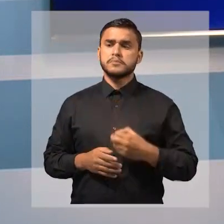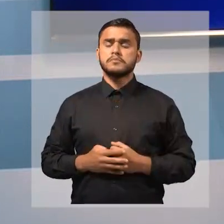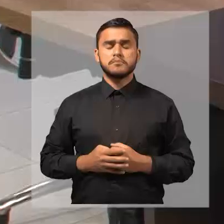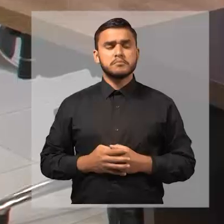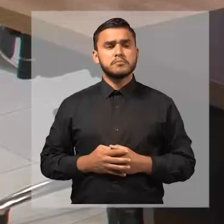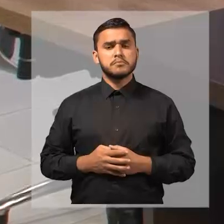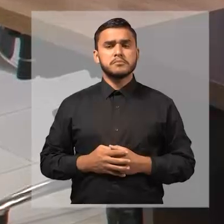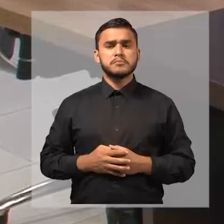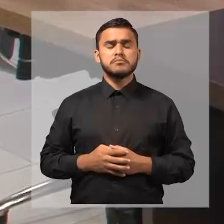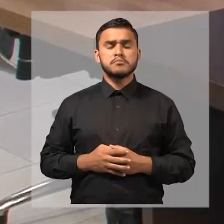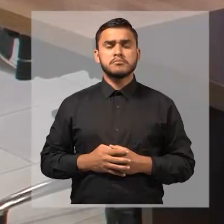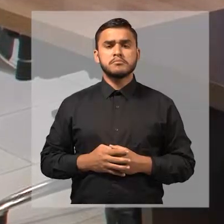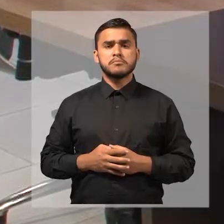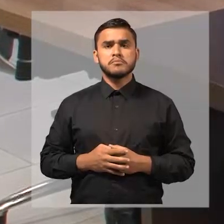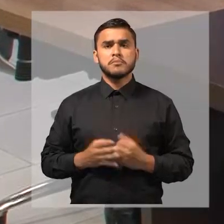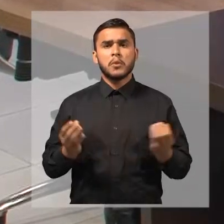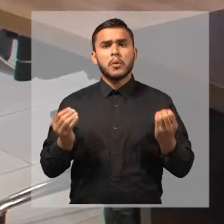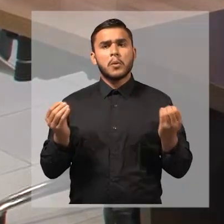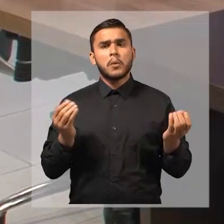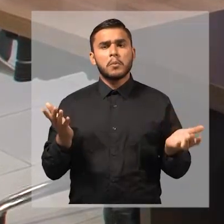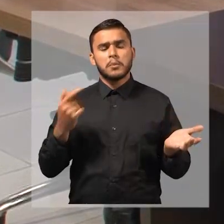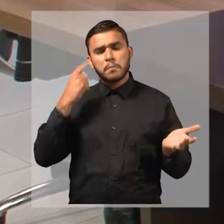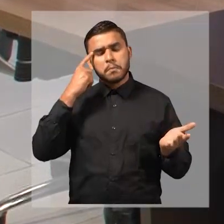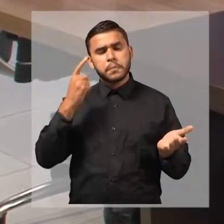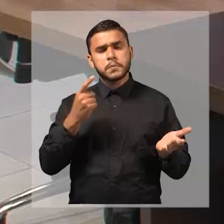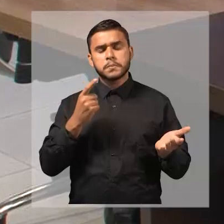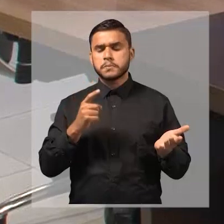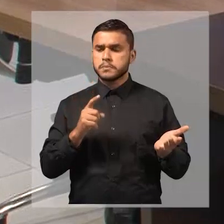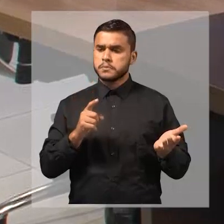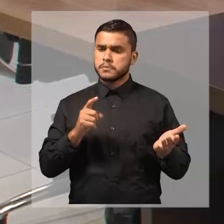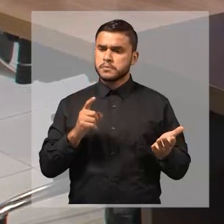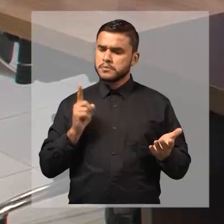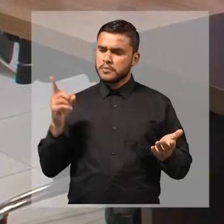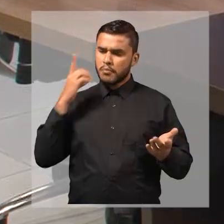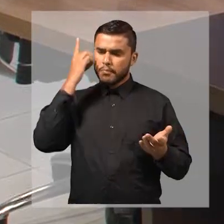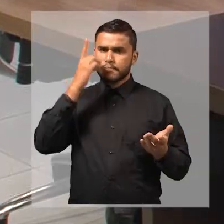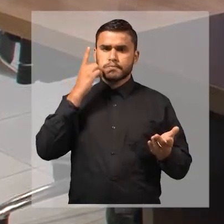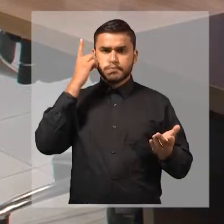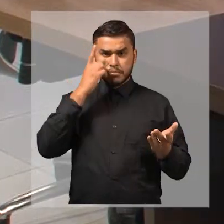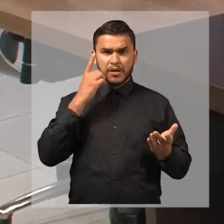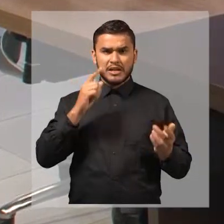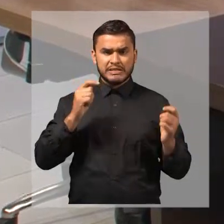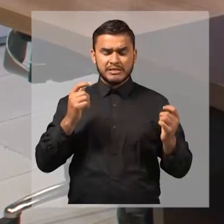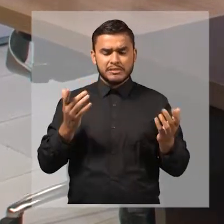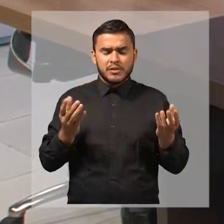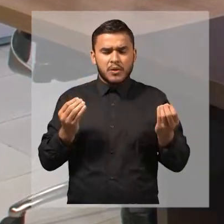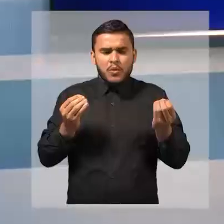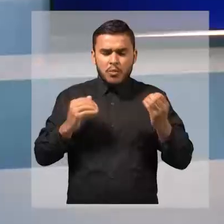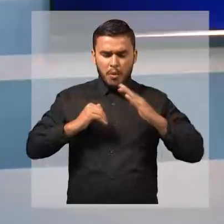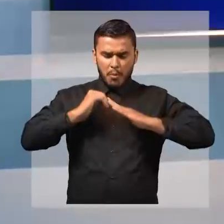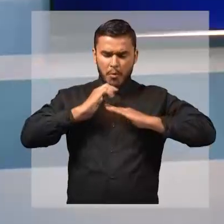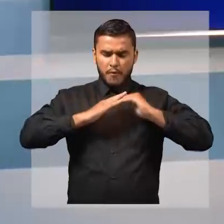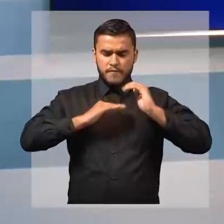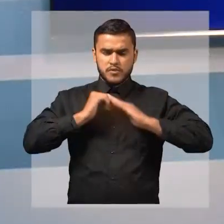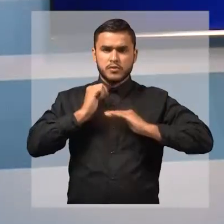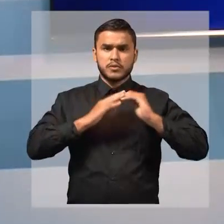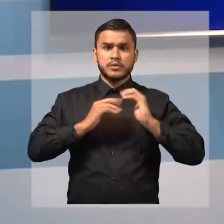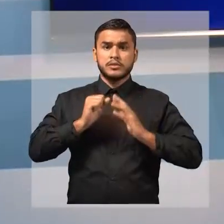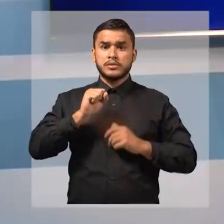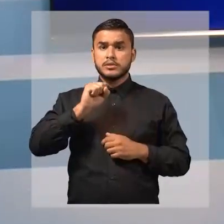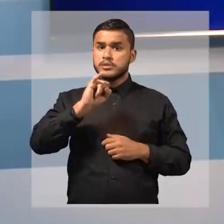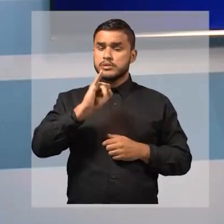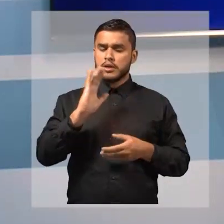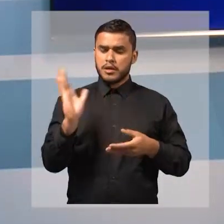de que tratamento, que julgamento esse desembargador será capaz de proceder. Você já pensou? Quando pegar